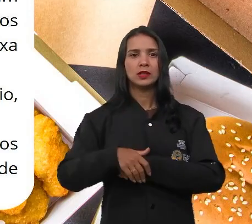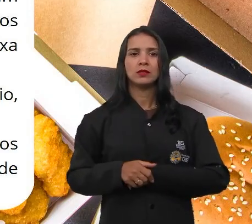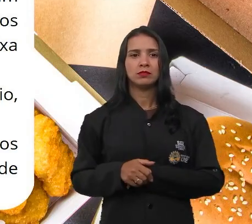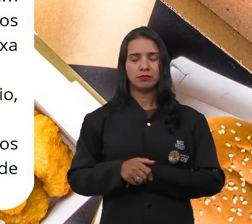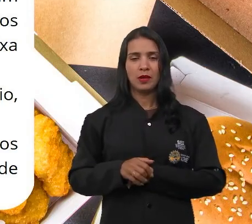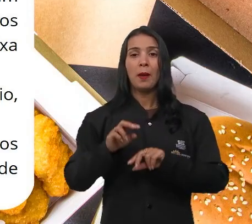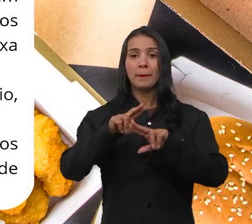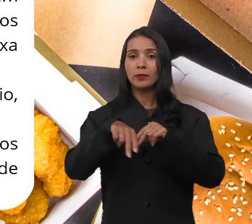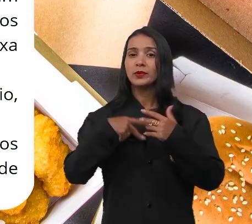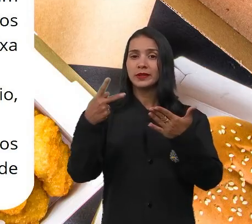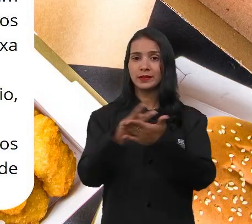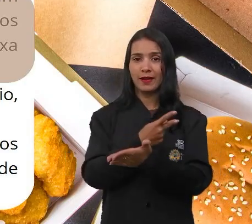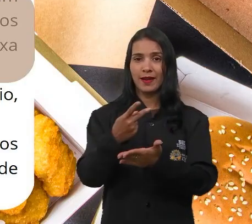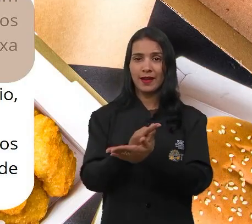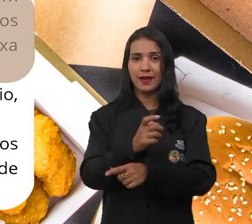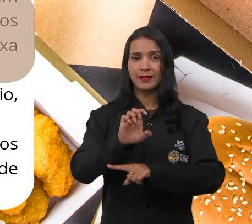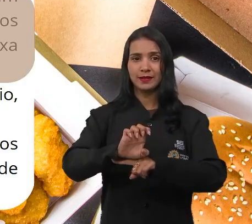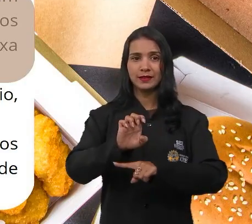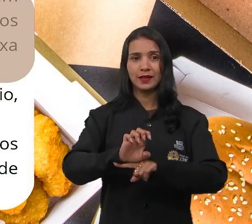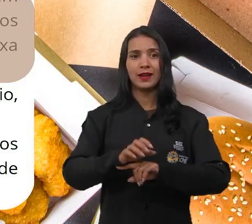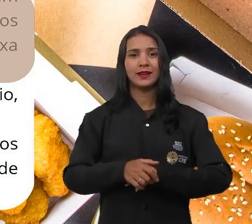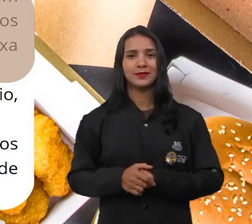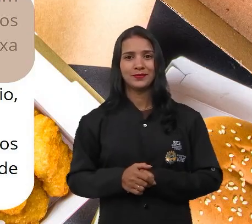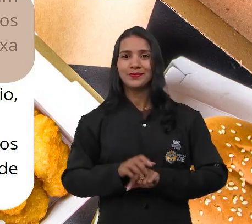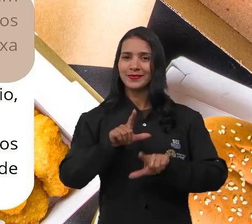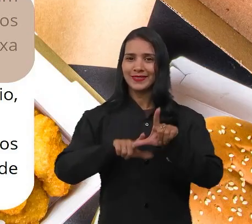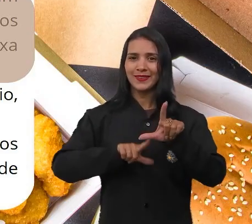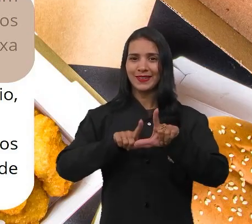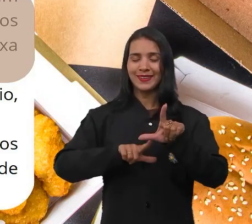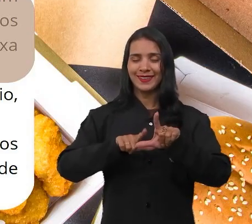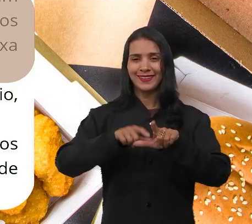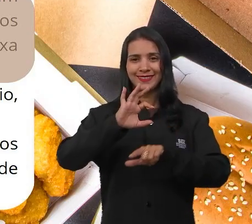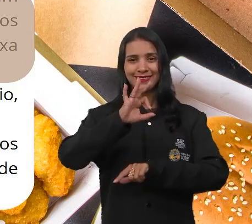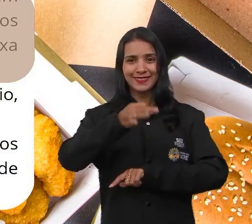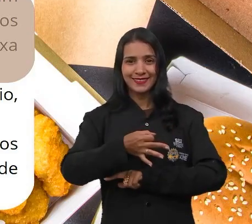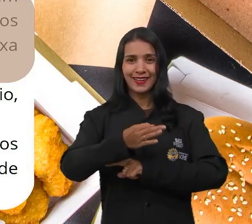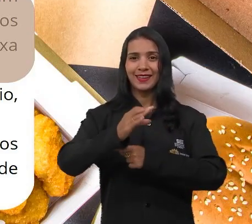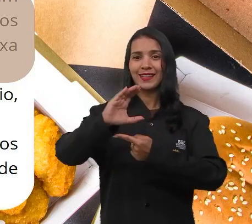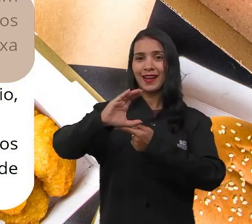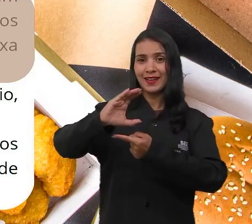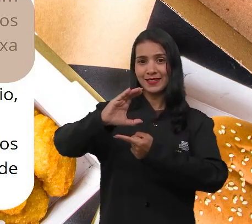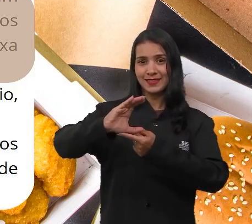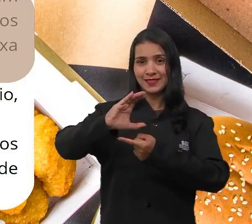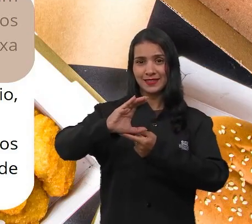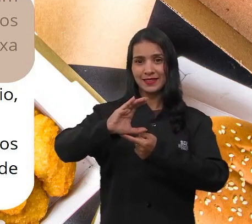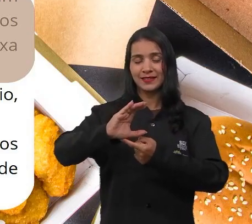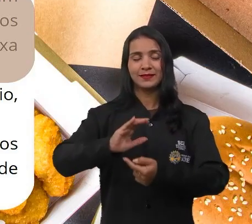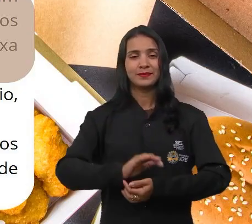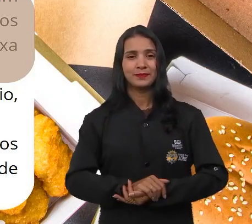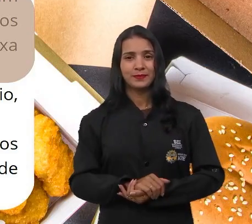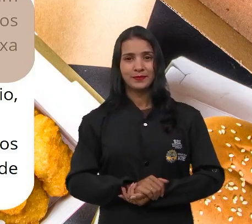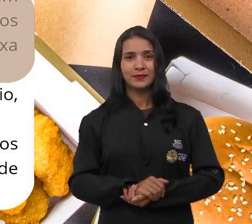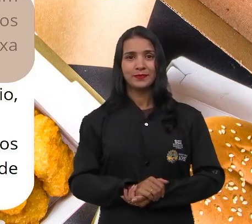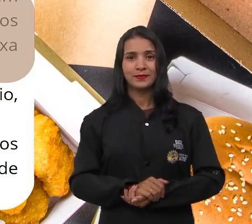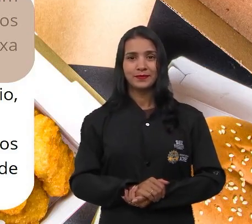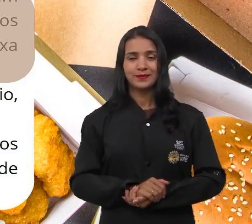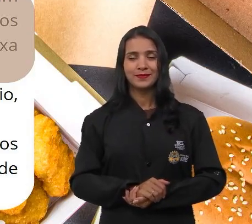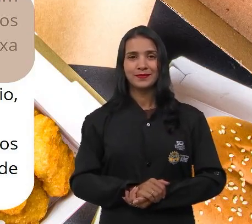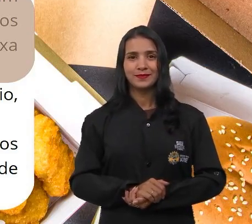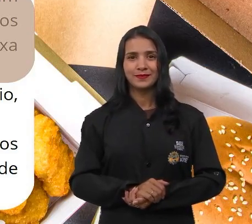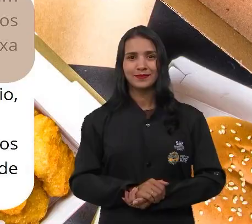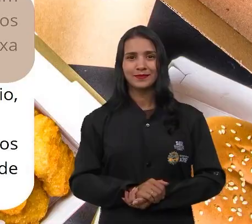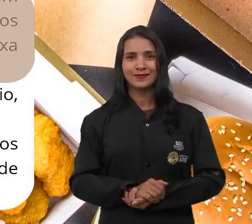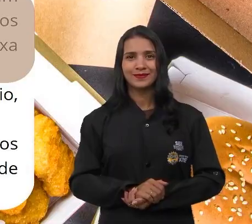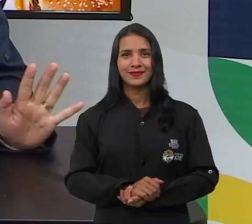alternativa também está errada. Então, a alternativa correta é a alternativa C. Então,